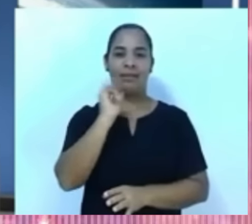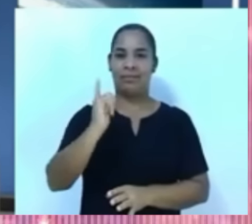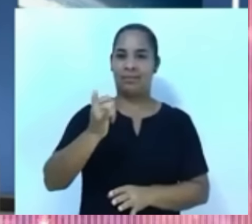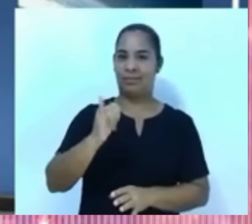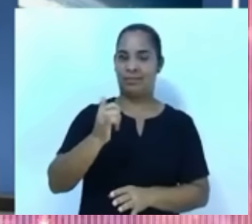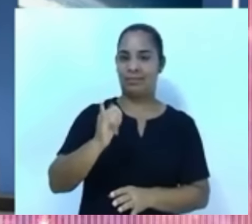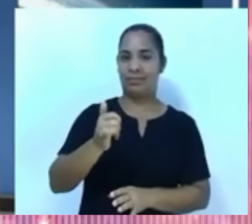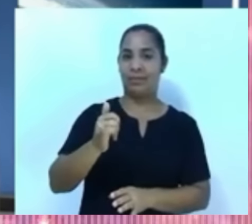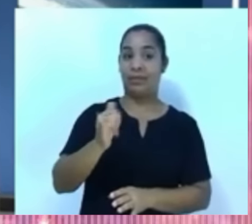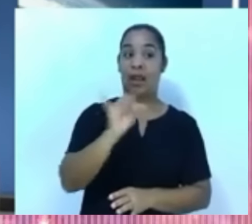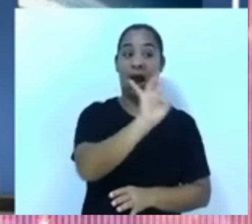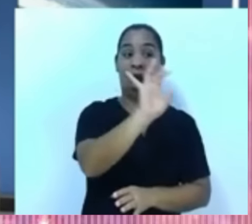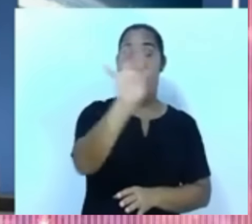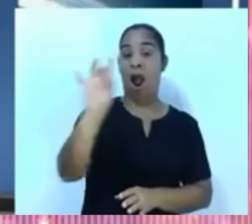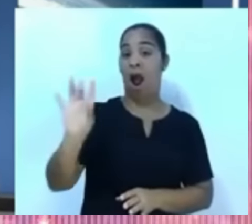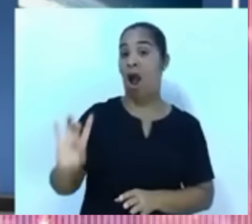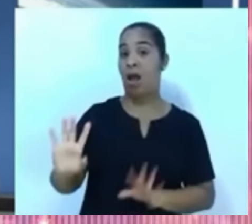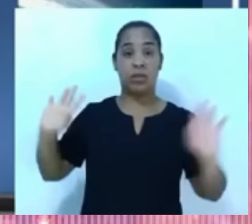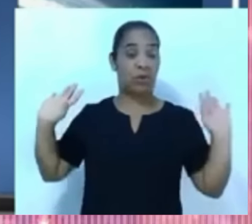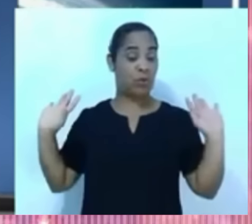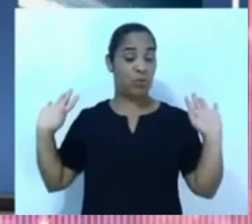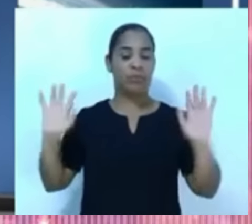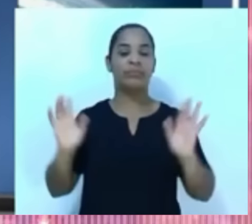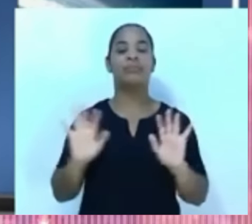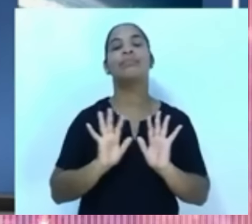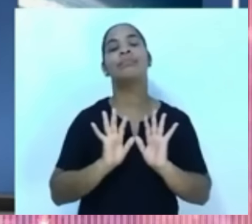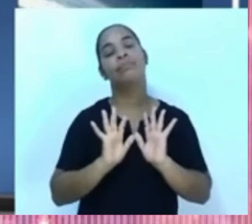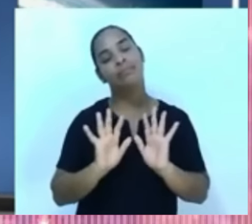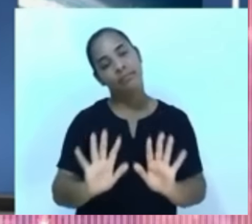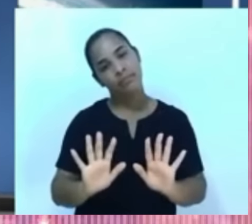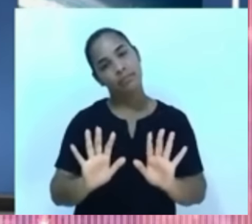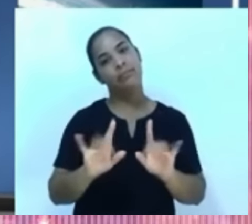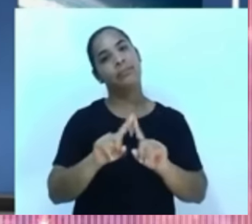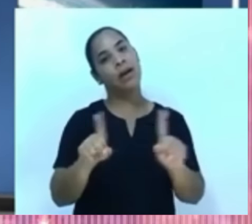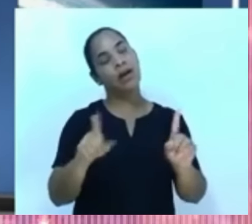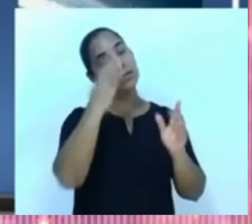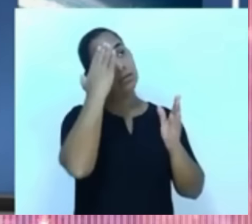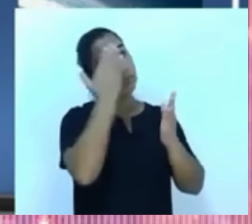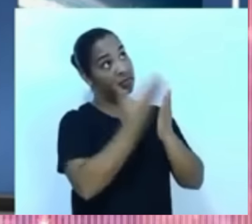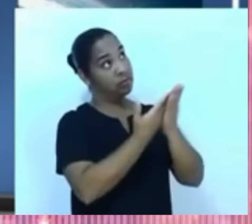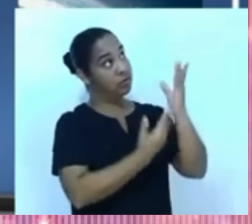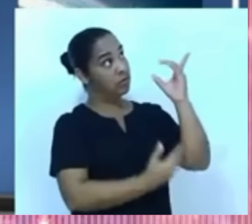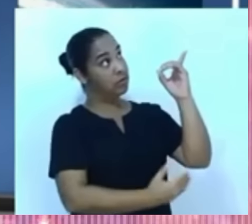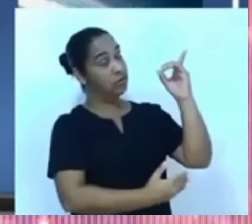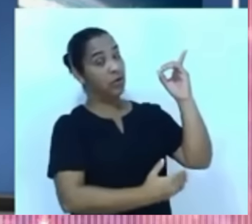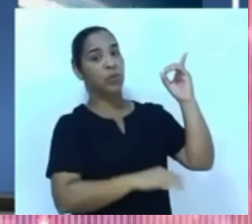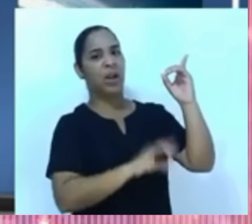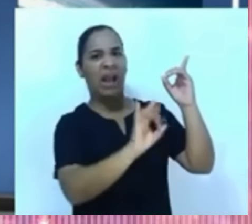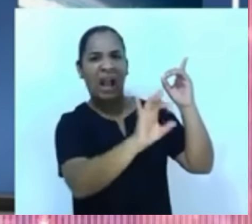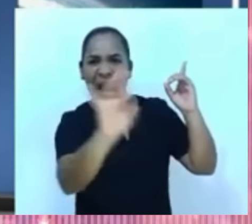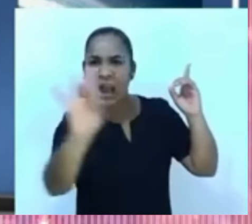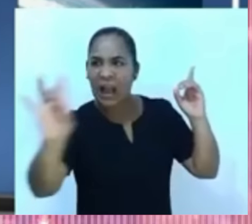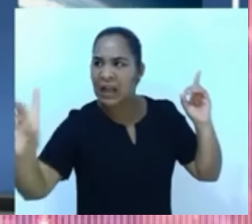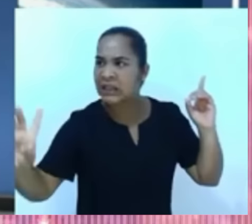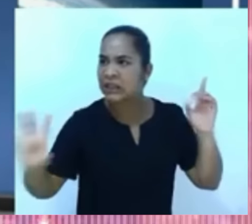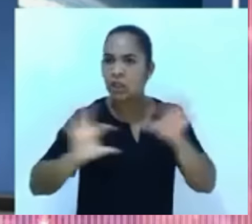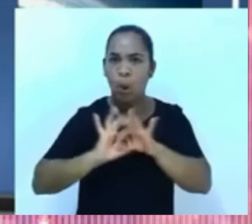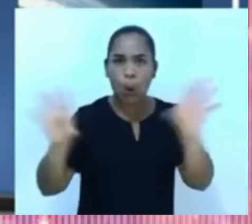por si e outros nem dizem Deus por nós todos é cada um por si como se nos